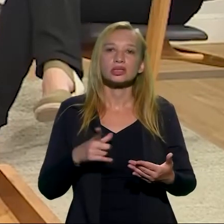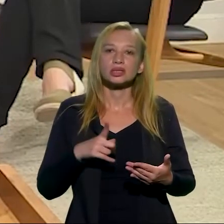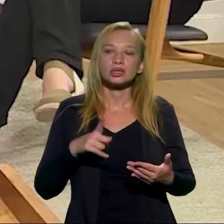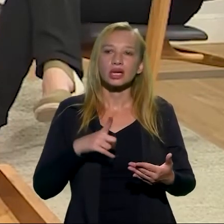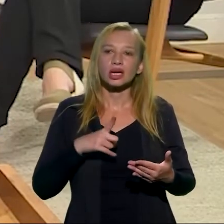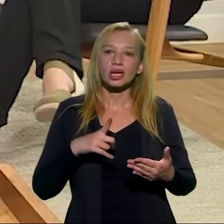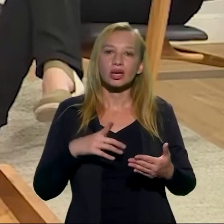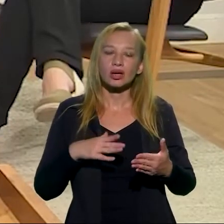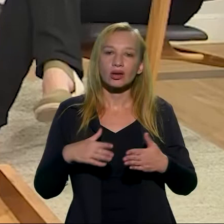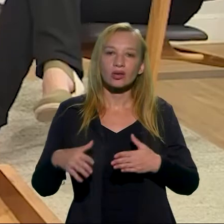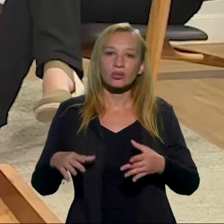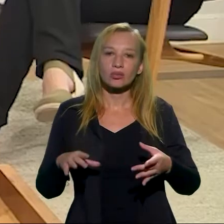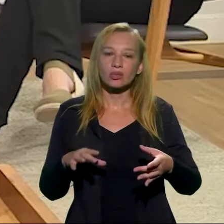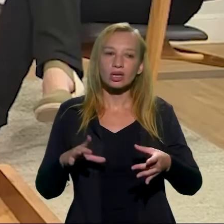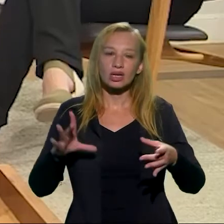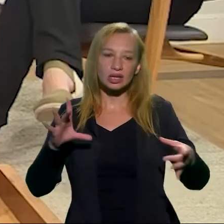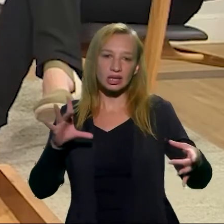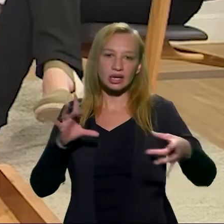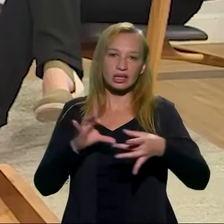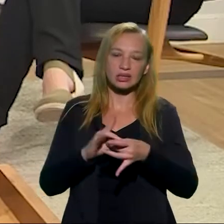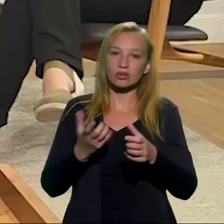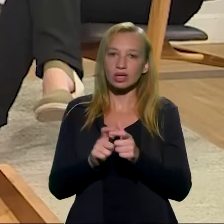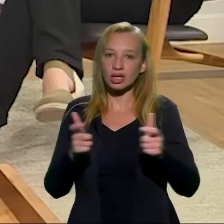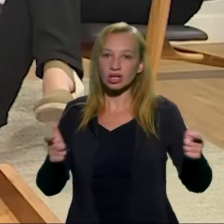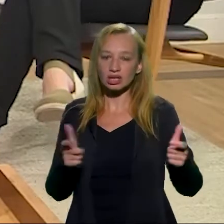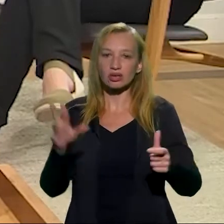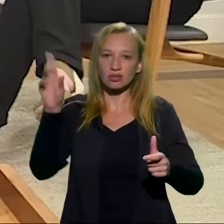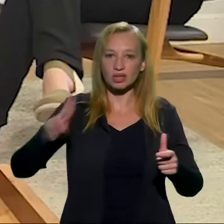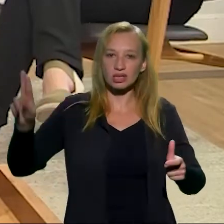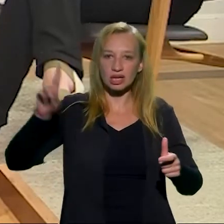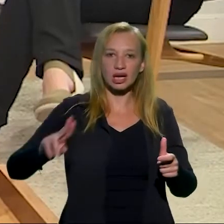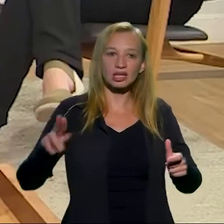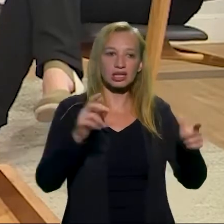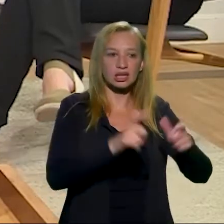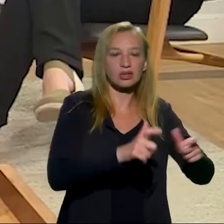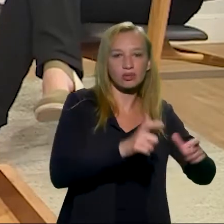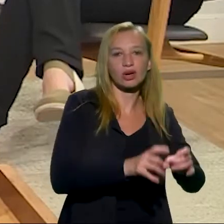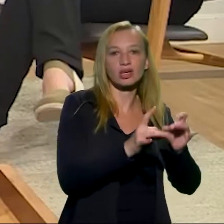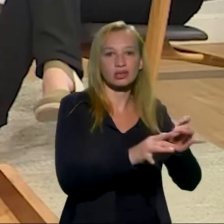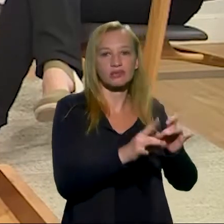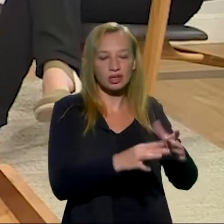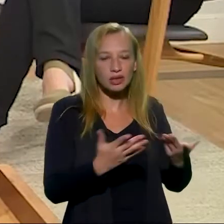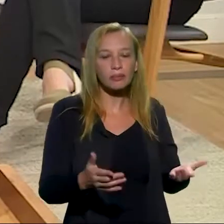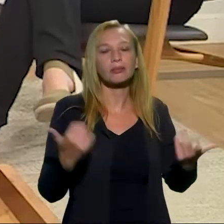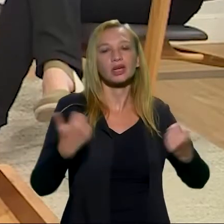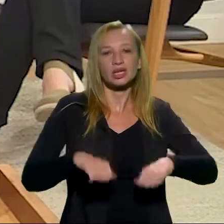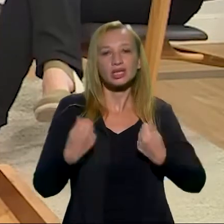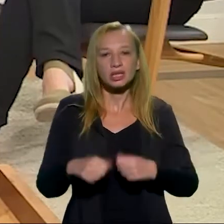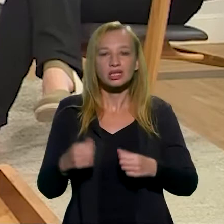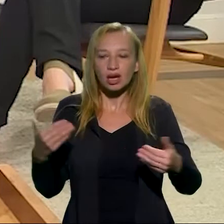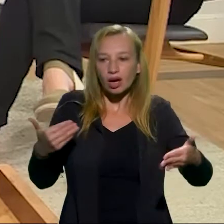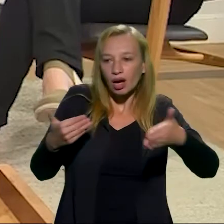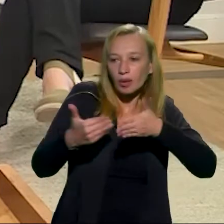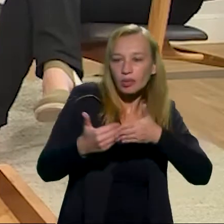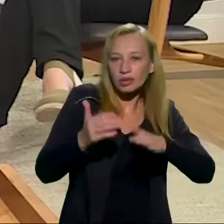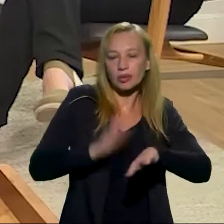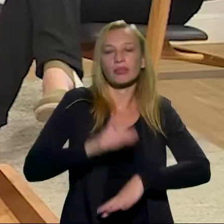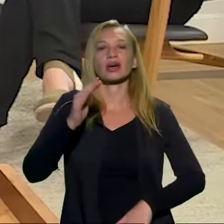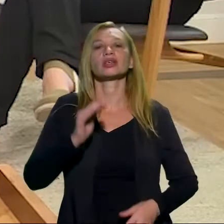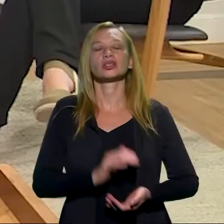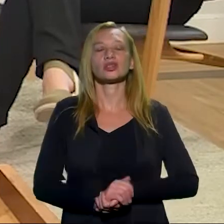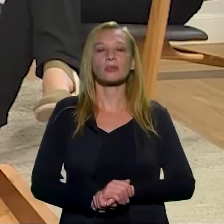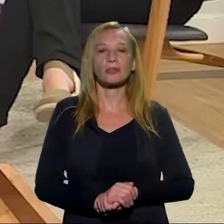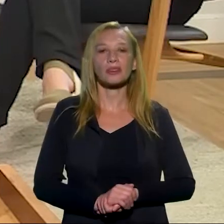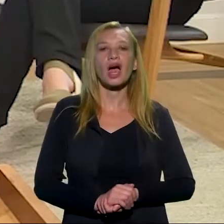uma lacuna enorme entre a universidade e o mercado. Né? E isso aí a gente precisa